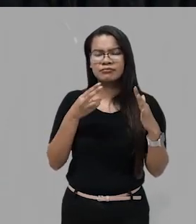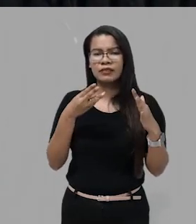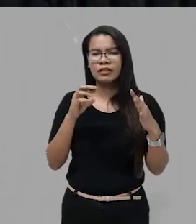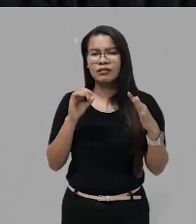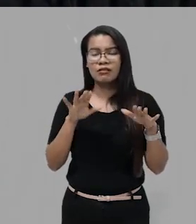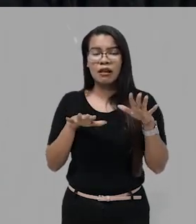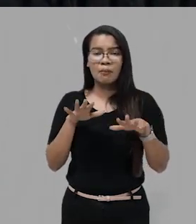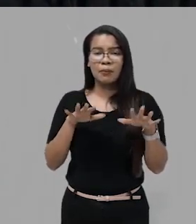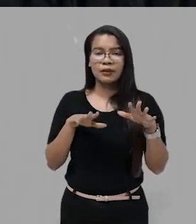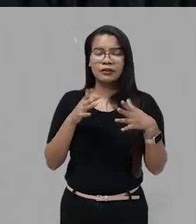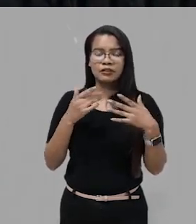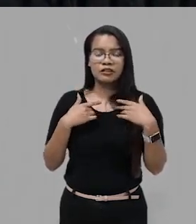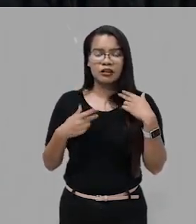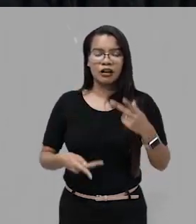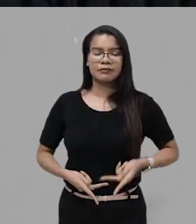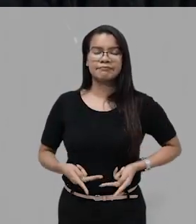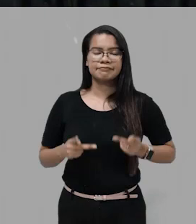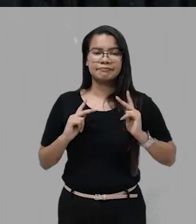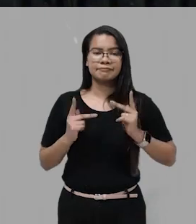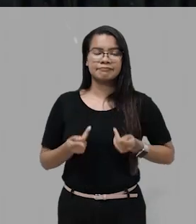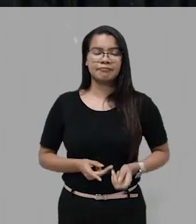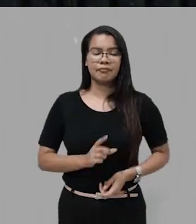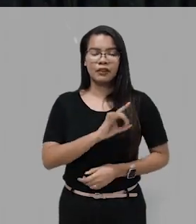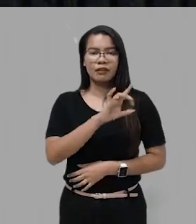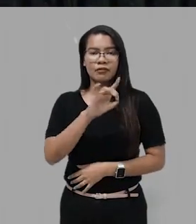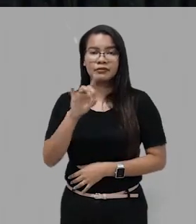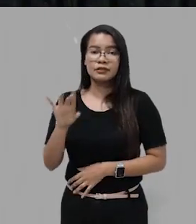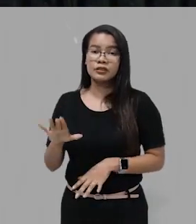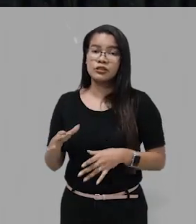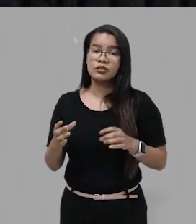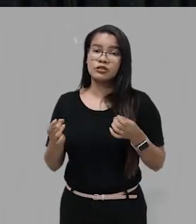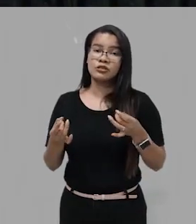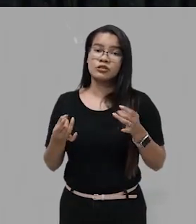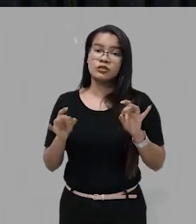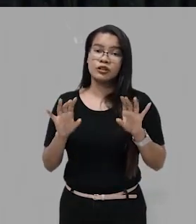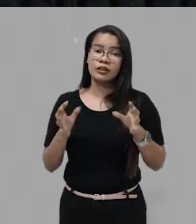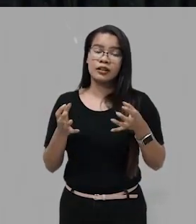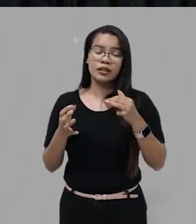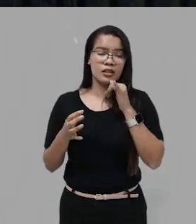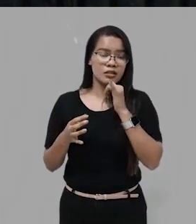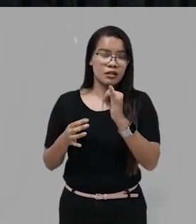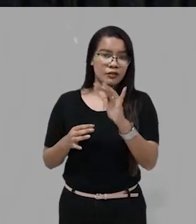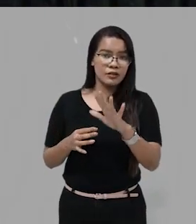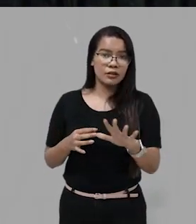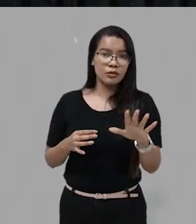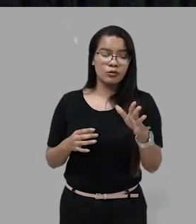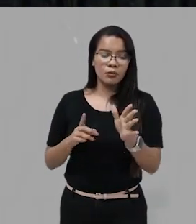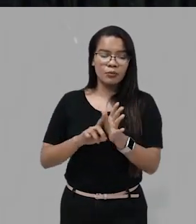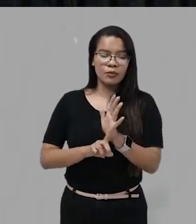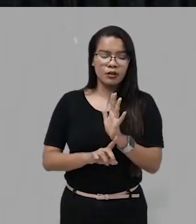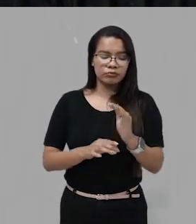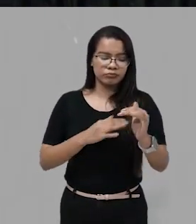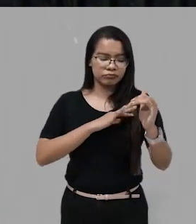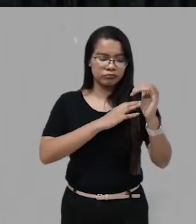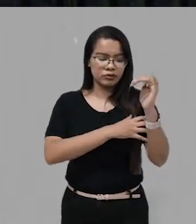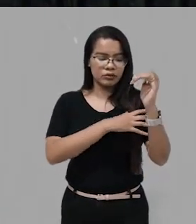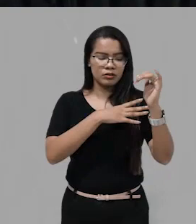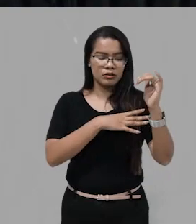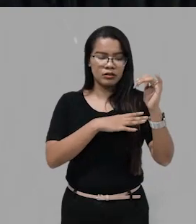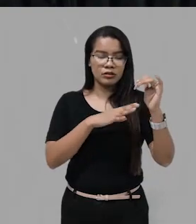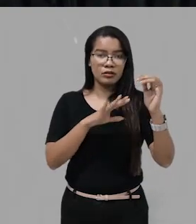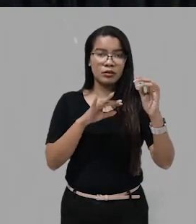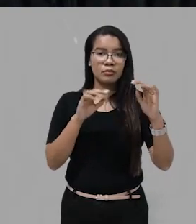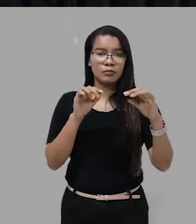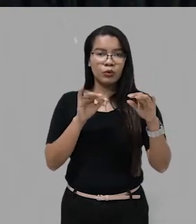depende do ser humano, da individualidade do ser humano. Eu só quero dizer a vocês que quanto menos fibras musculares o neurônio motor